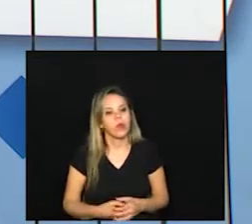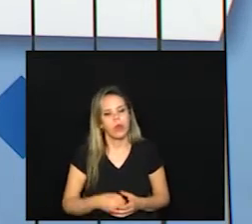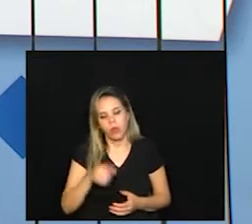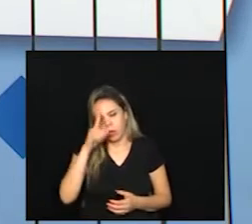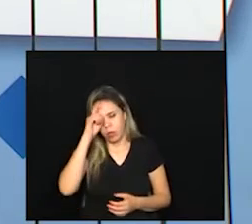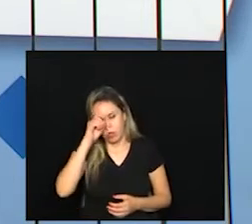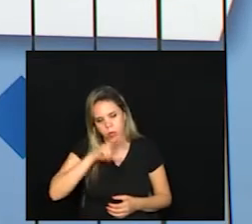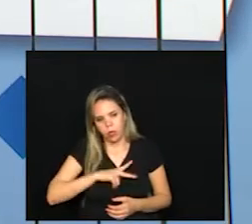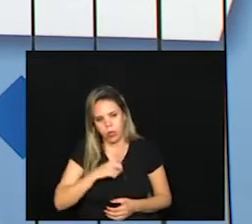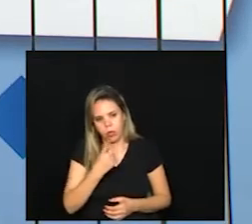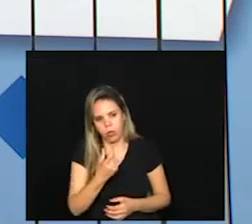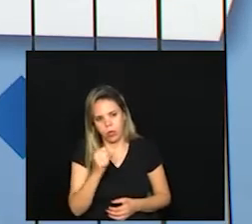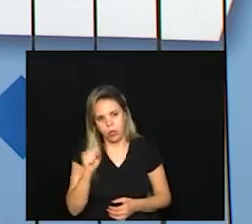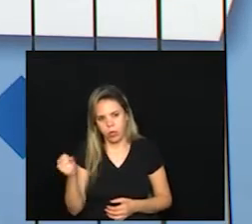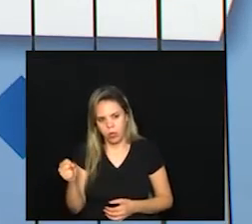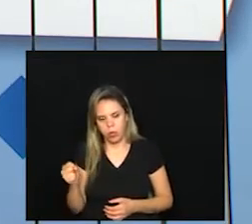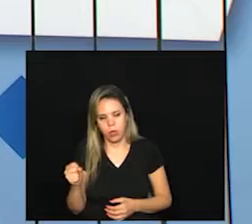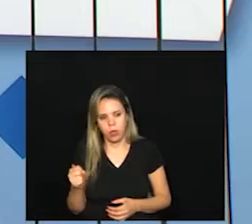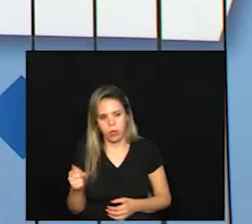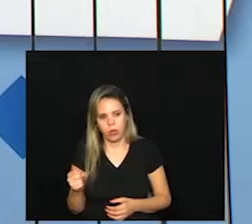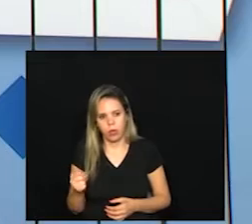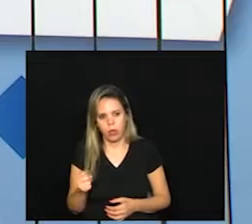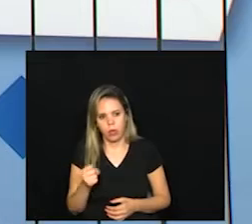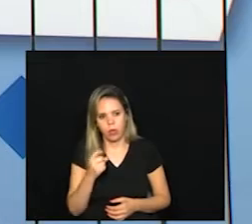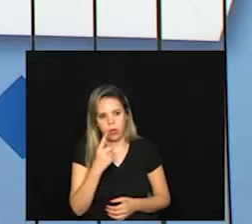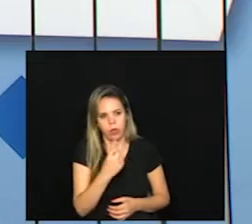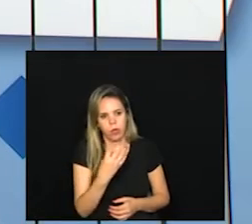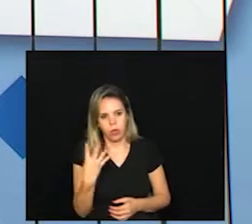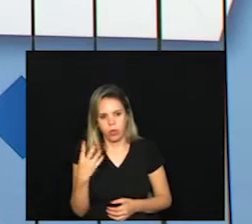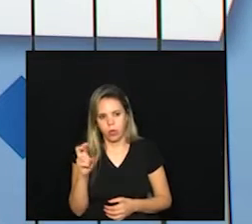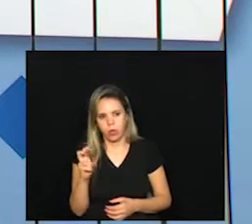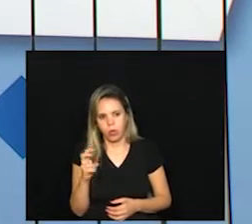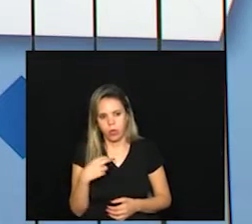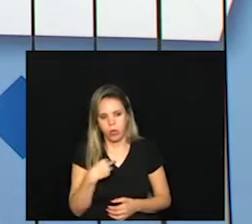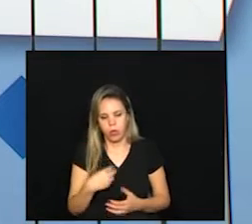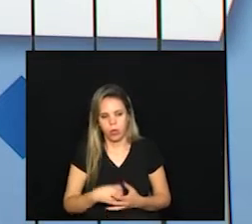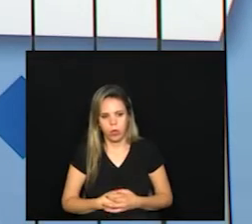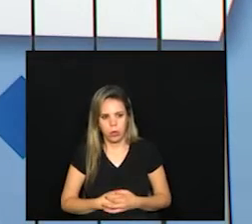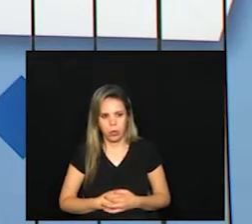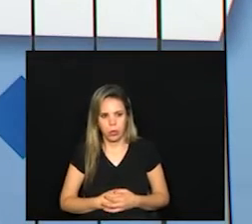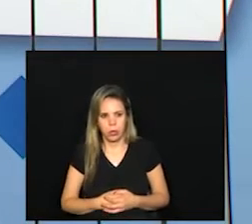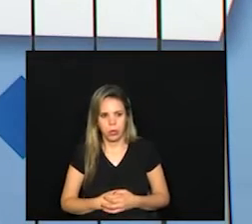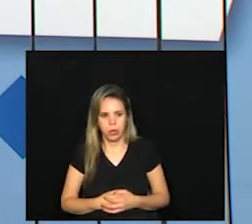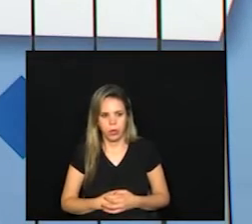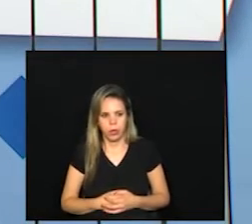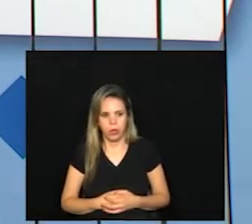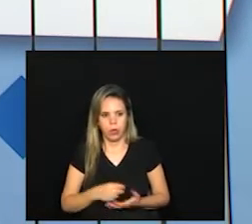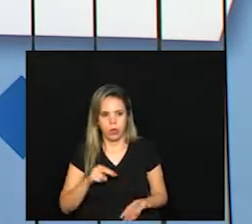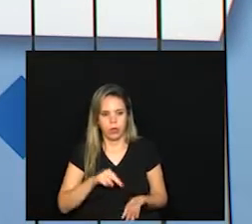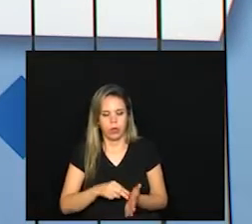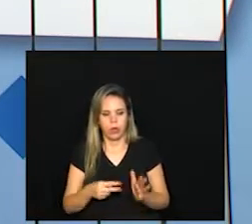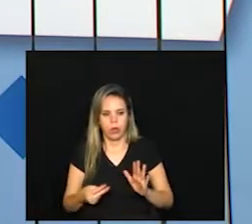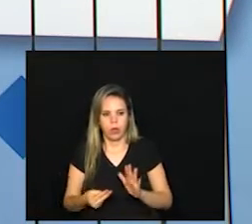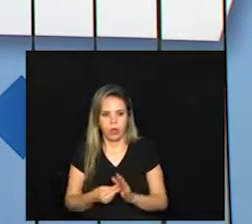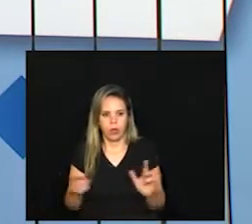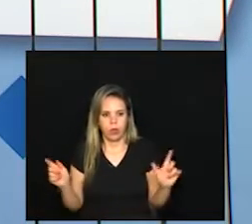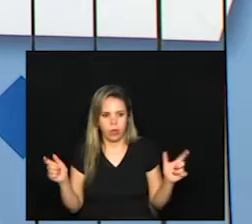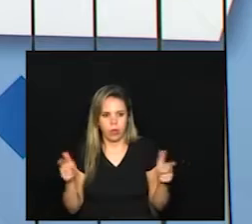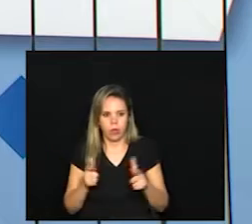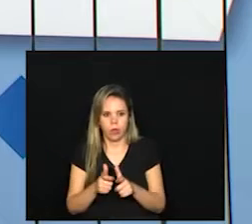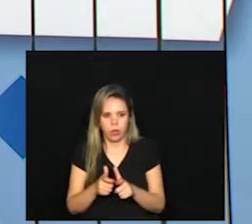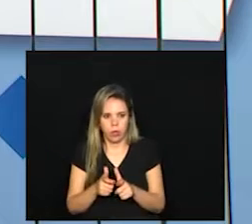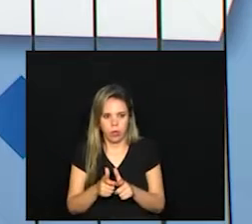tínhamos 188, dos quais 145 estavam ocupados, ou seja, uma queda de